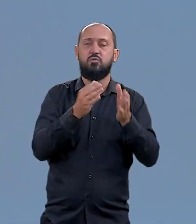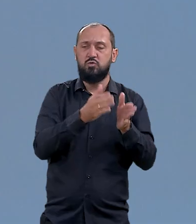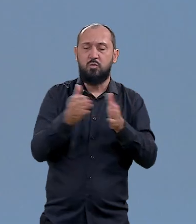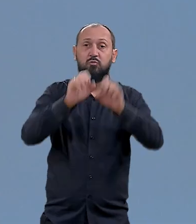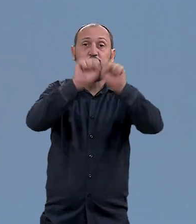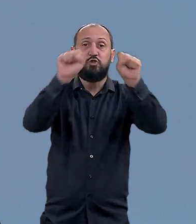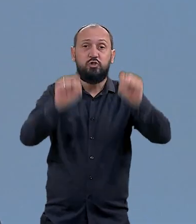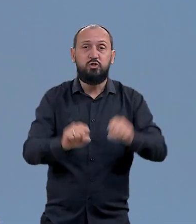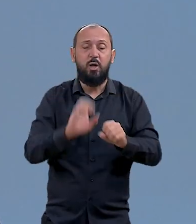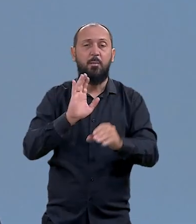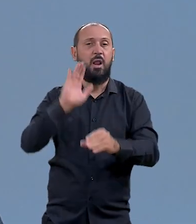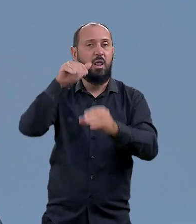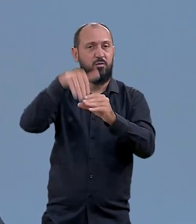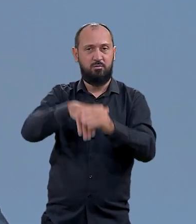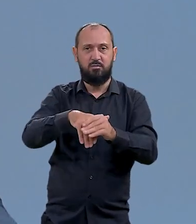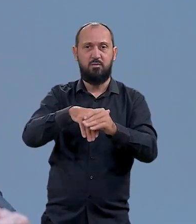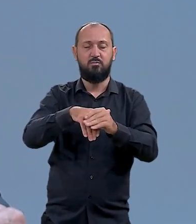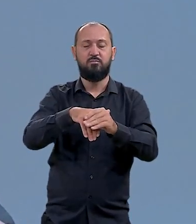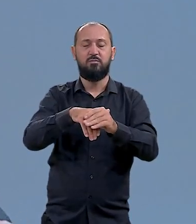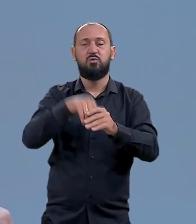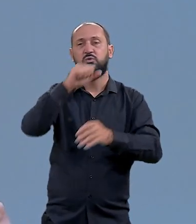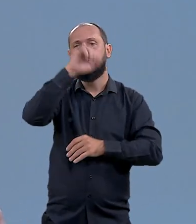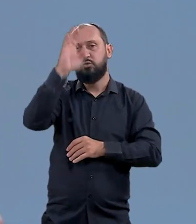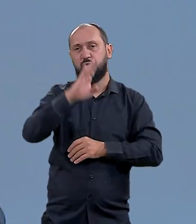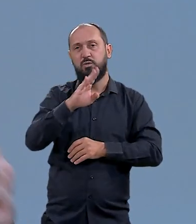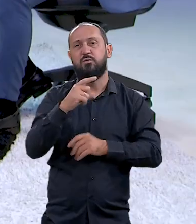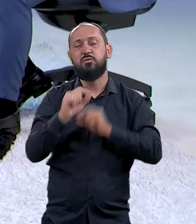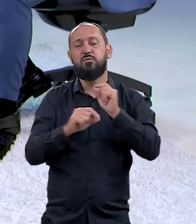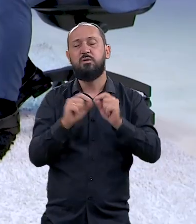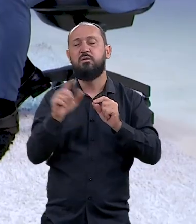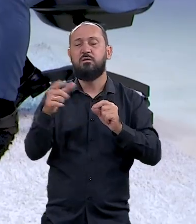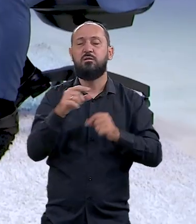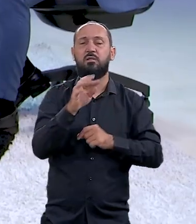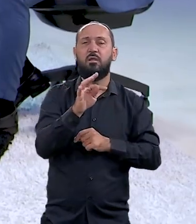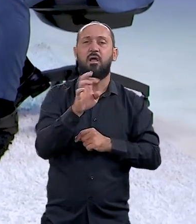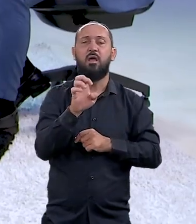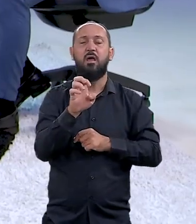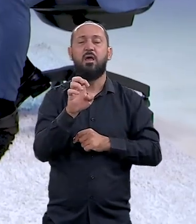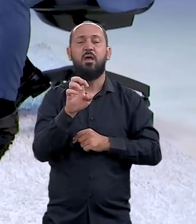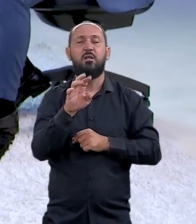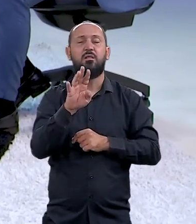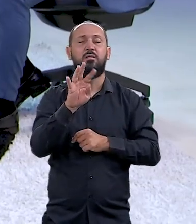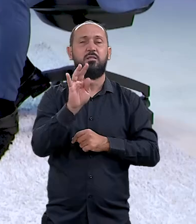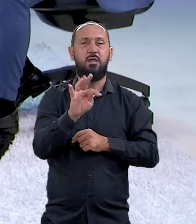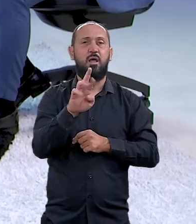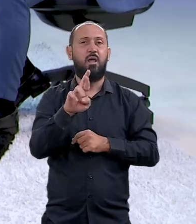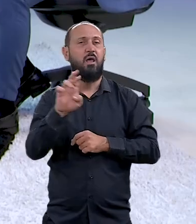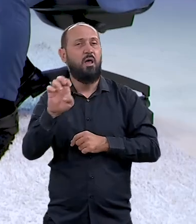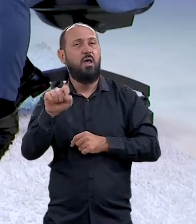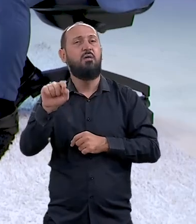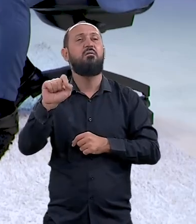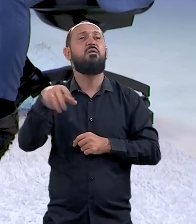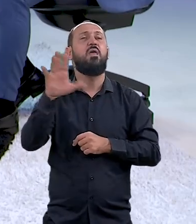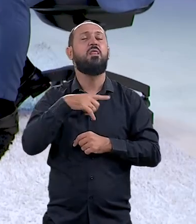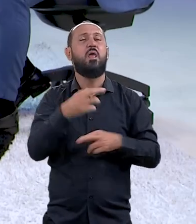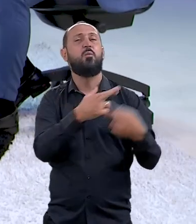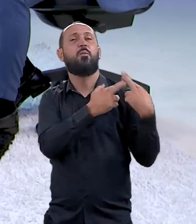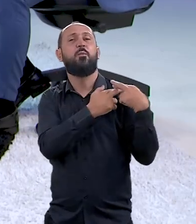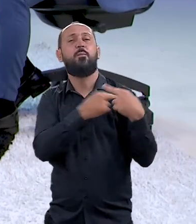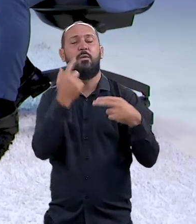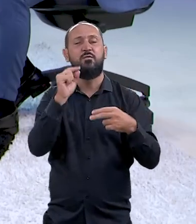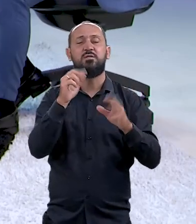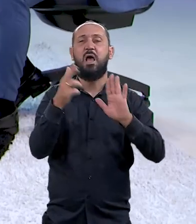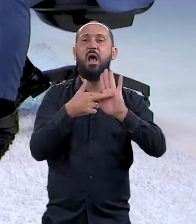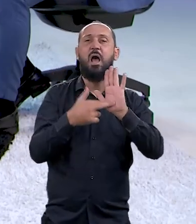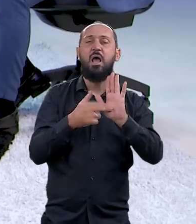pelo TRE. A gente também queria saber quais são os principais órgãos, além do TRE, como que funciona esse sistema